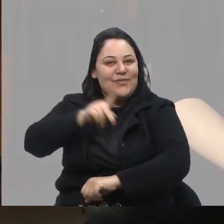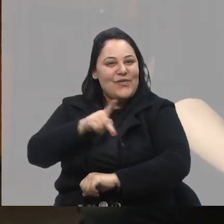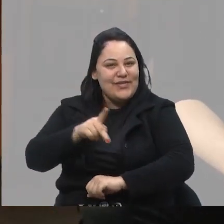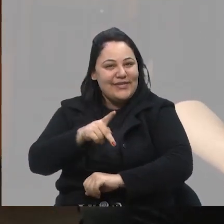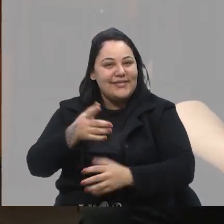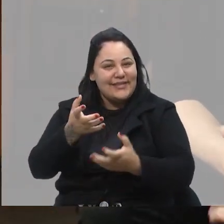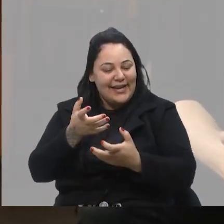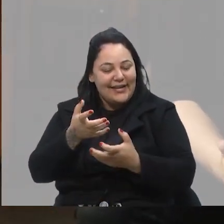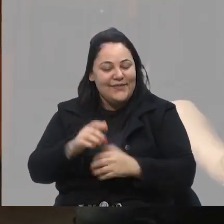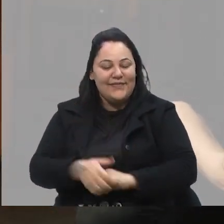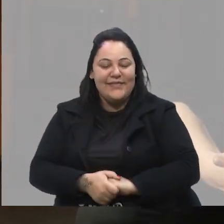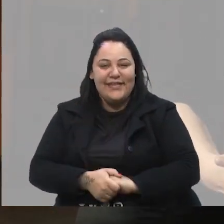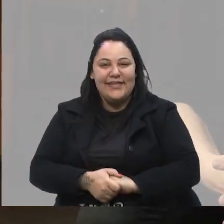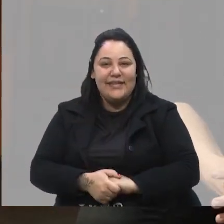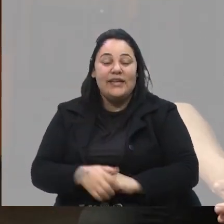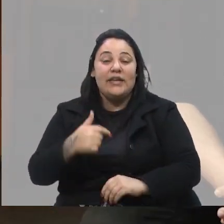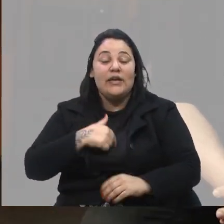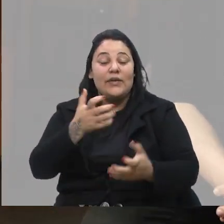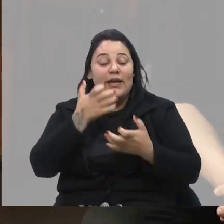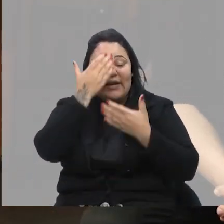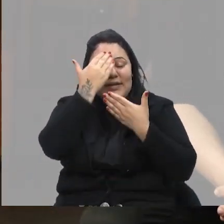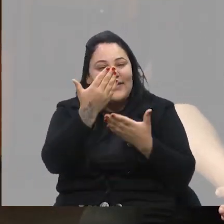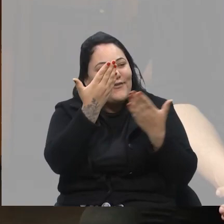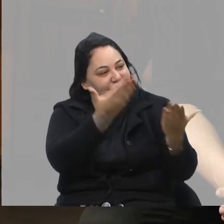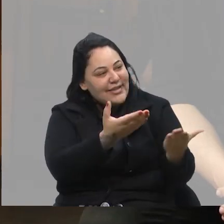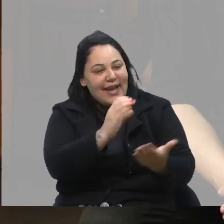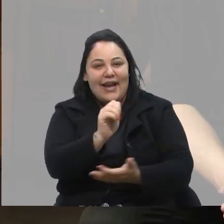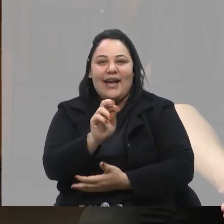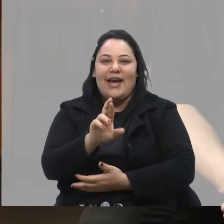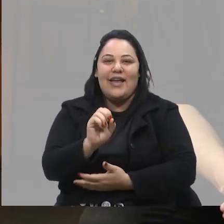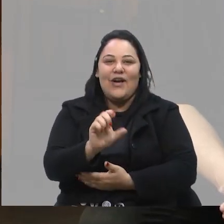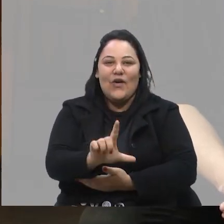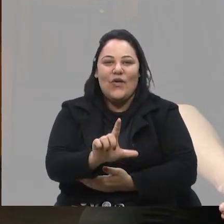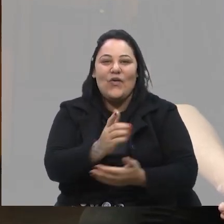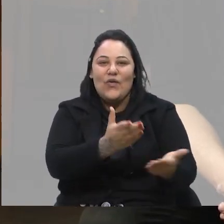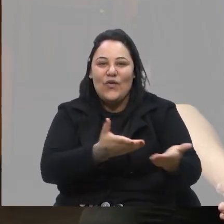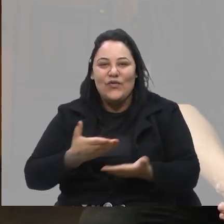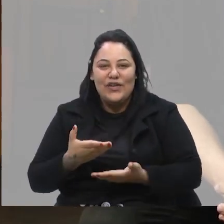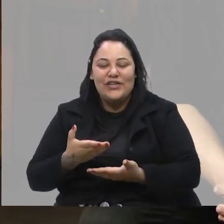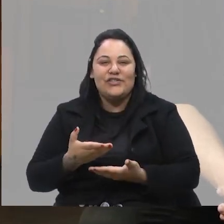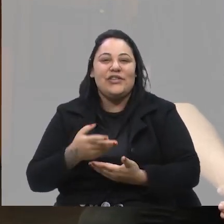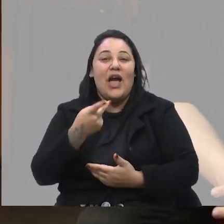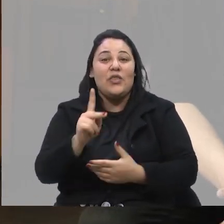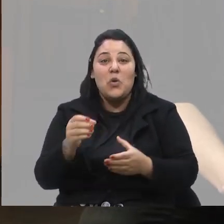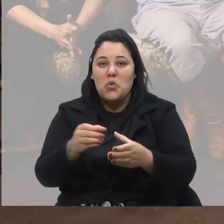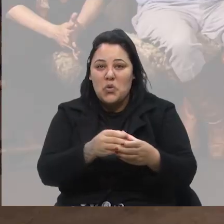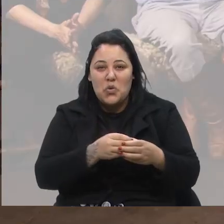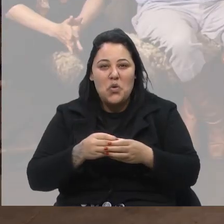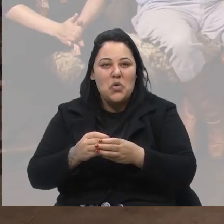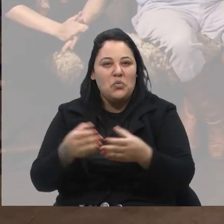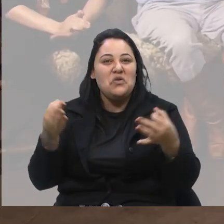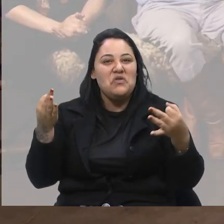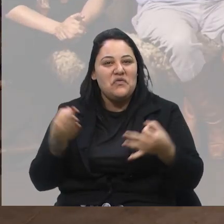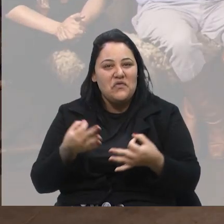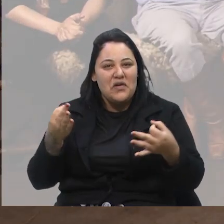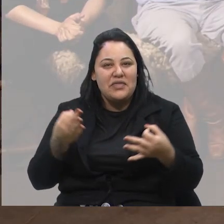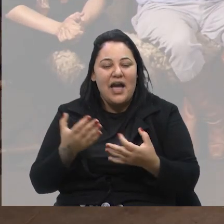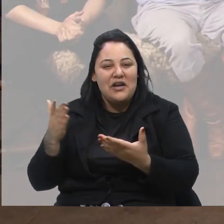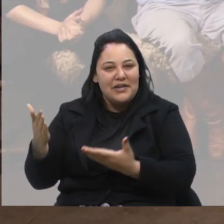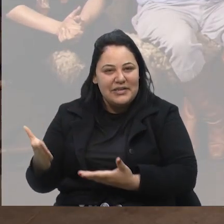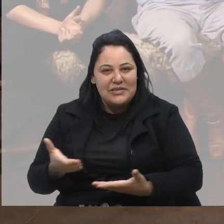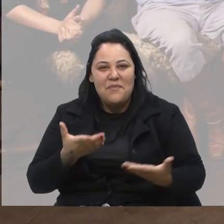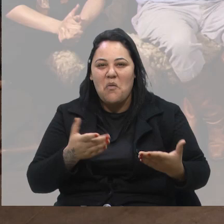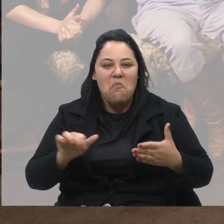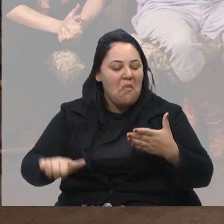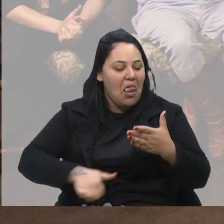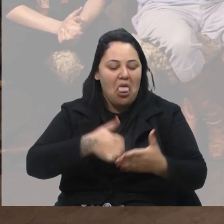Eu quero agradecer a ti, Carol, pelo convite. Quero agradecer a tua equipe maravilhosa que nos recebeu da melhor